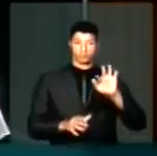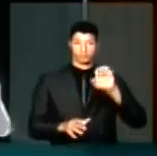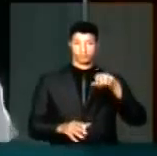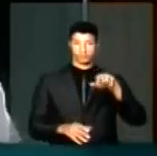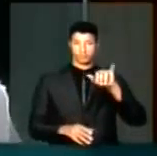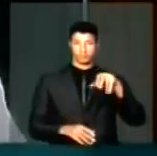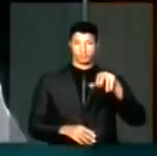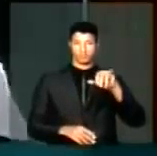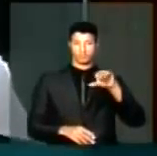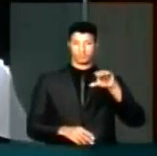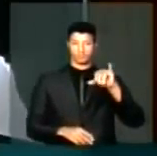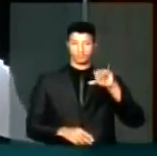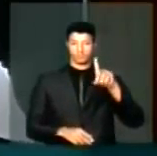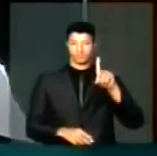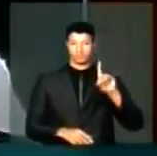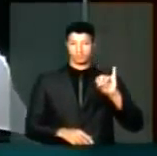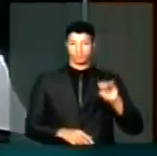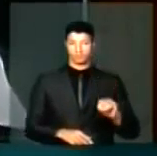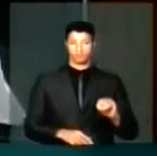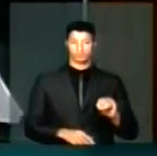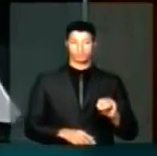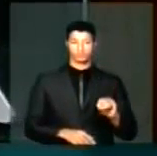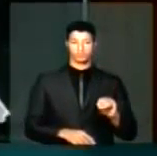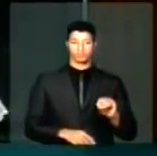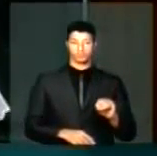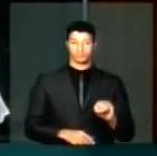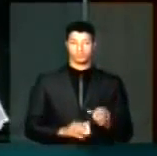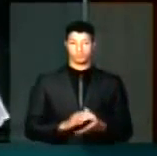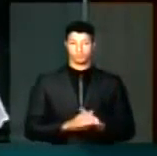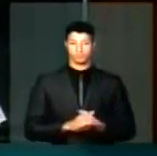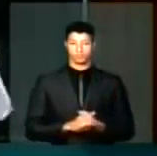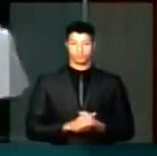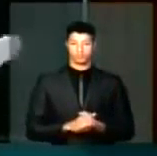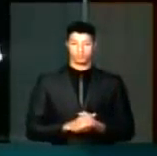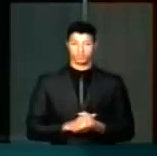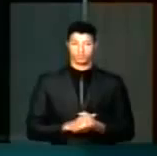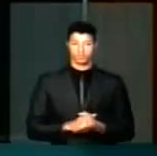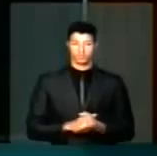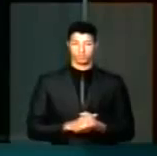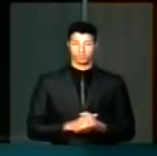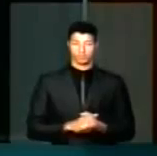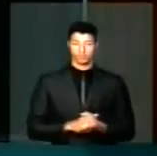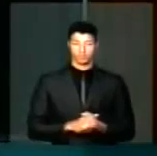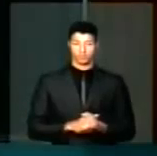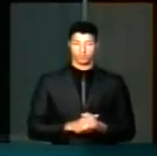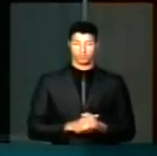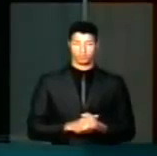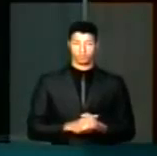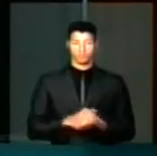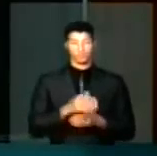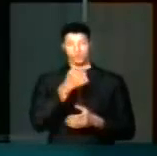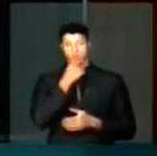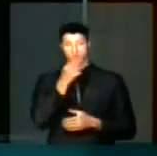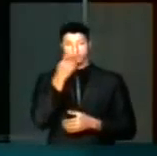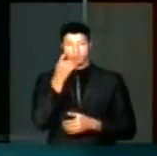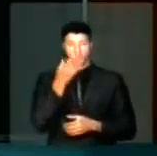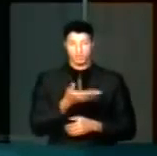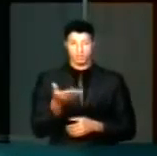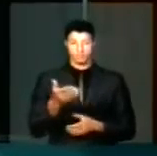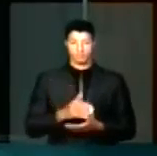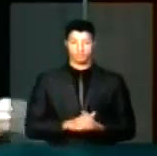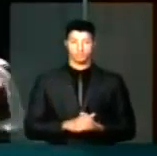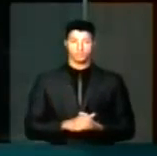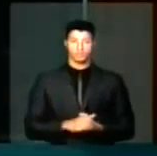homicídio. E quero dizer a vocês... Vossa Excelência que permite uma parte? Pois não, deputado Heráclito. Deputada... Vossa Excelência tem uma